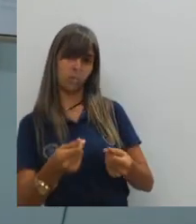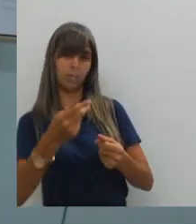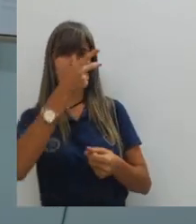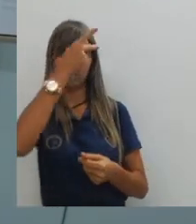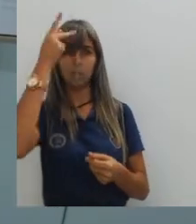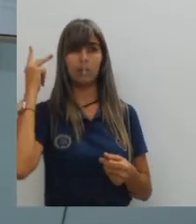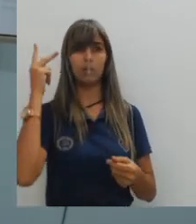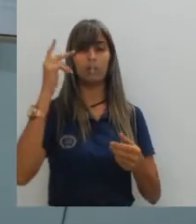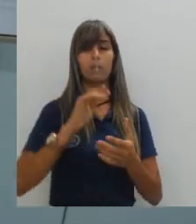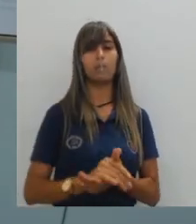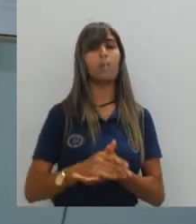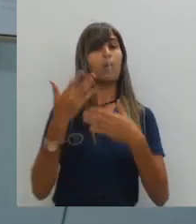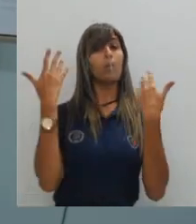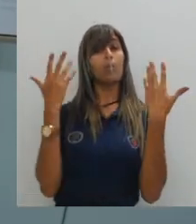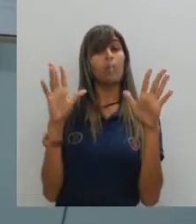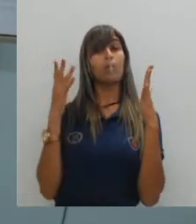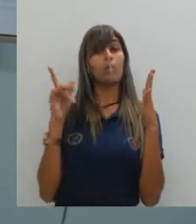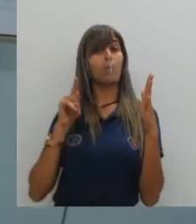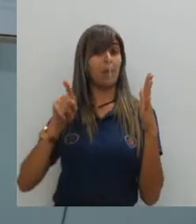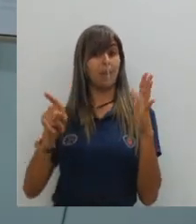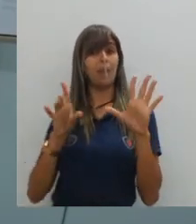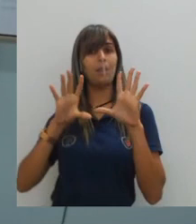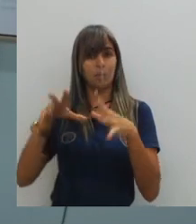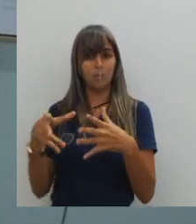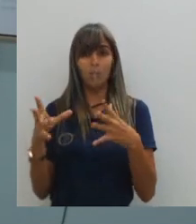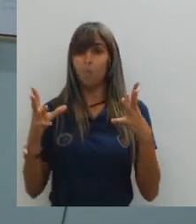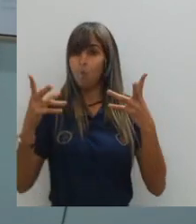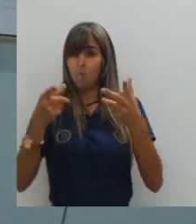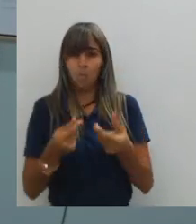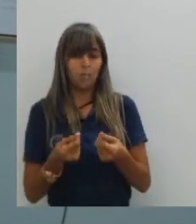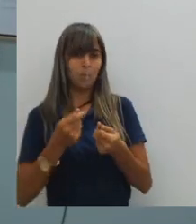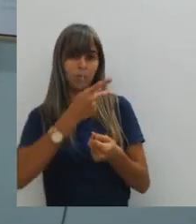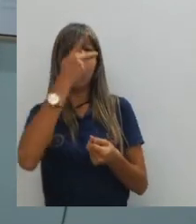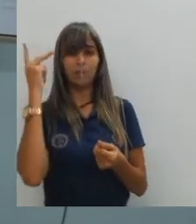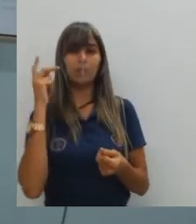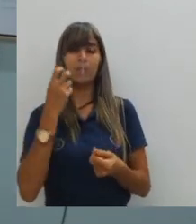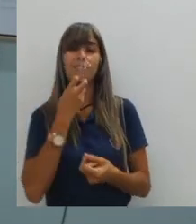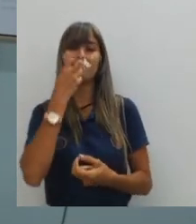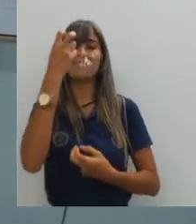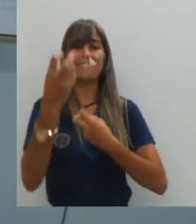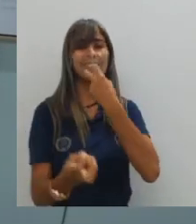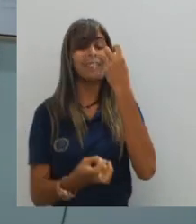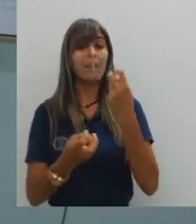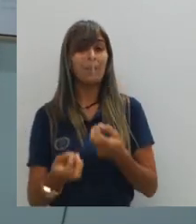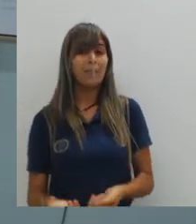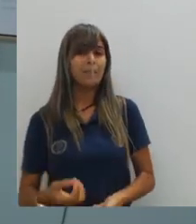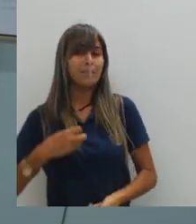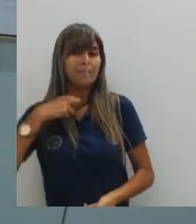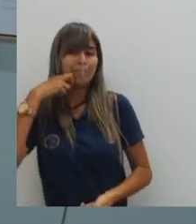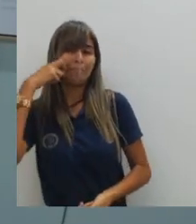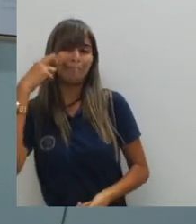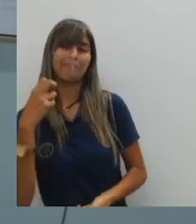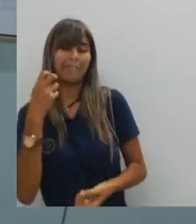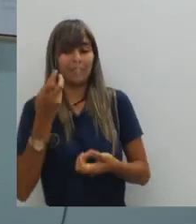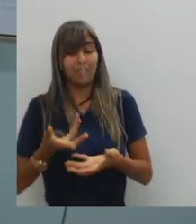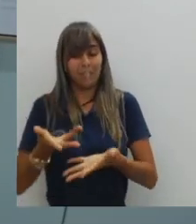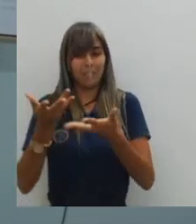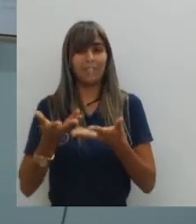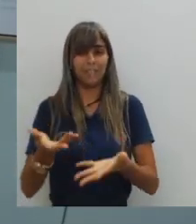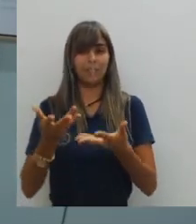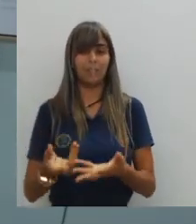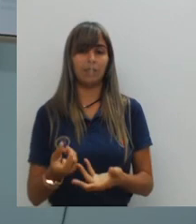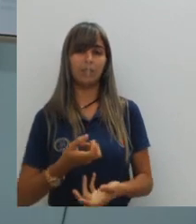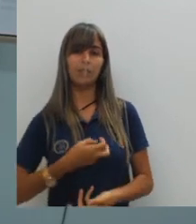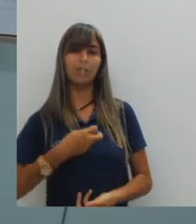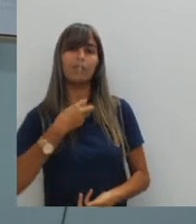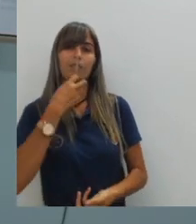pessoas que estão torcendo para aquele time. Todas elas vão gritar gol. Até aquela mais tímida, mais calada, mas ela vai ser impulsionada a gritar gol por conta